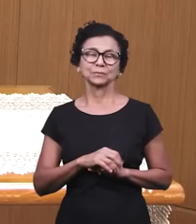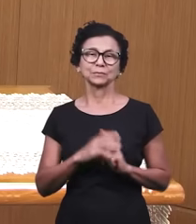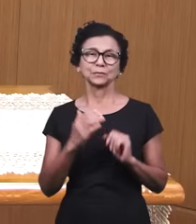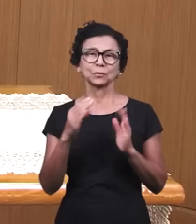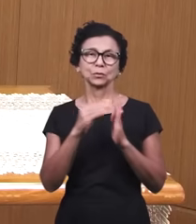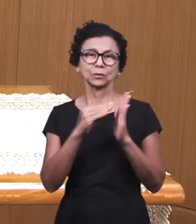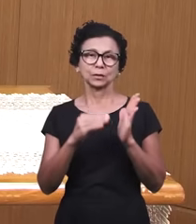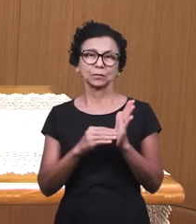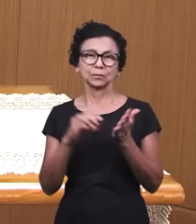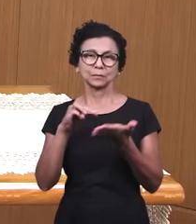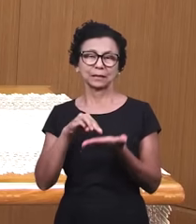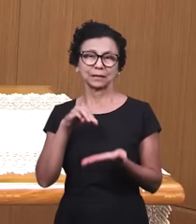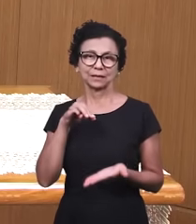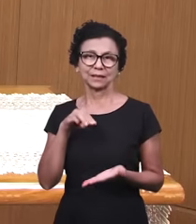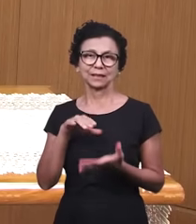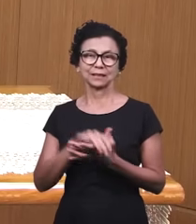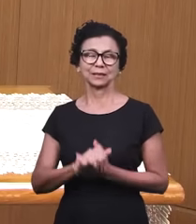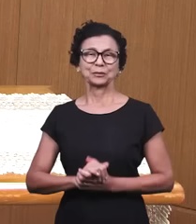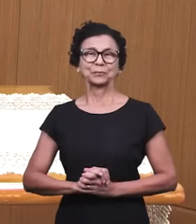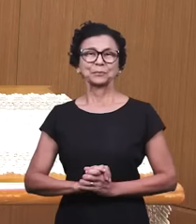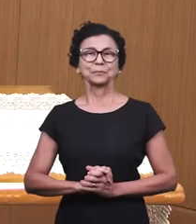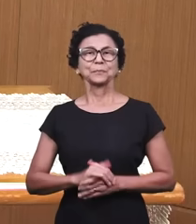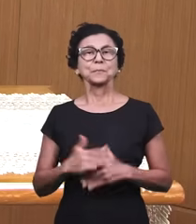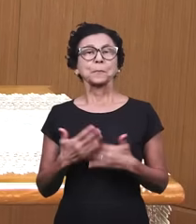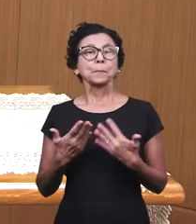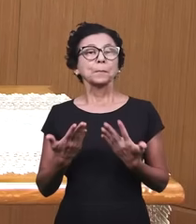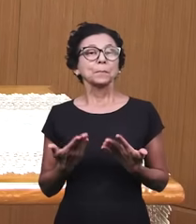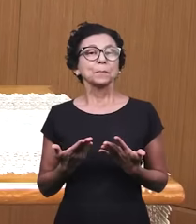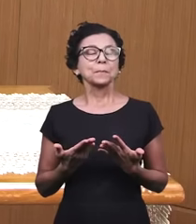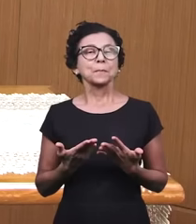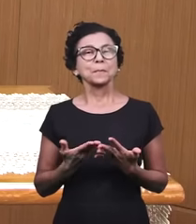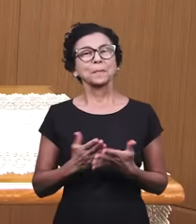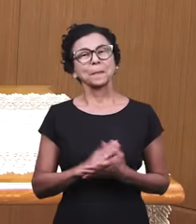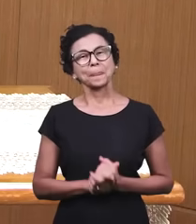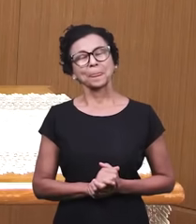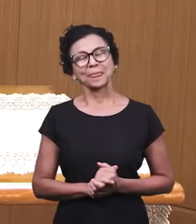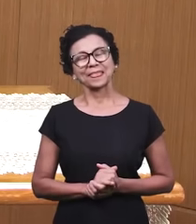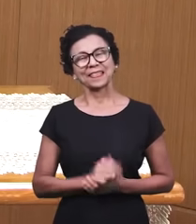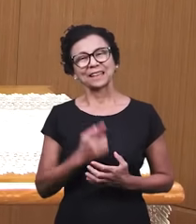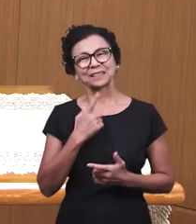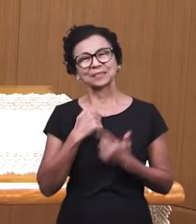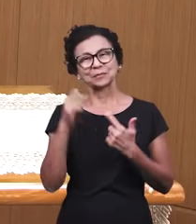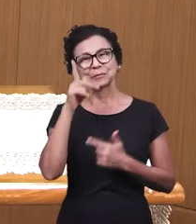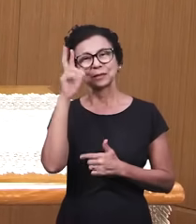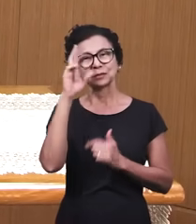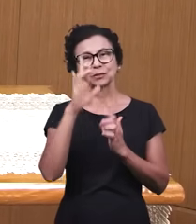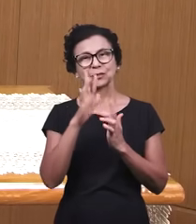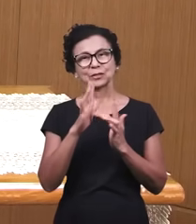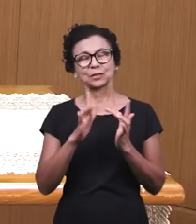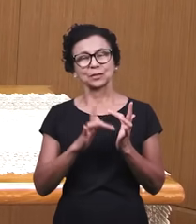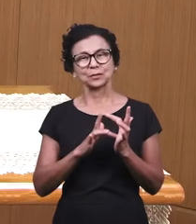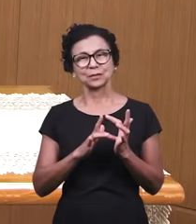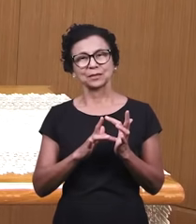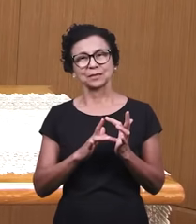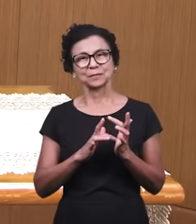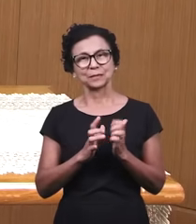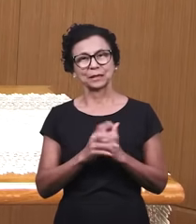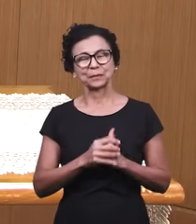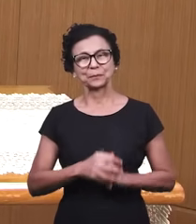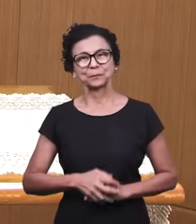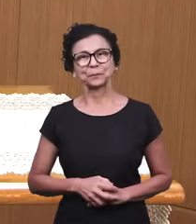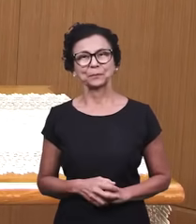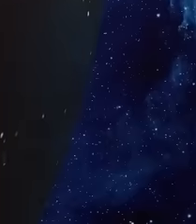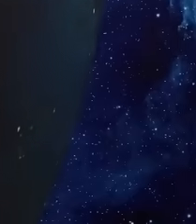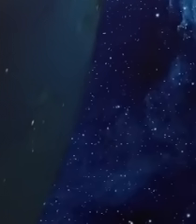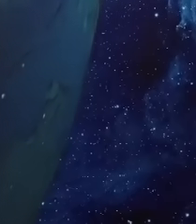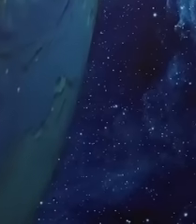Maranata. Assim, deixamos aqui a gloriosa paz do Senhor Jesus Cristo a